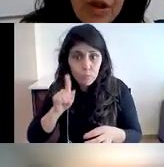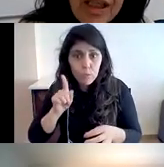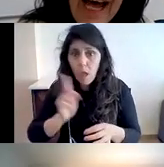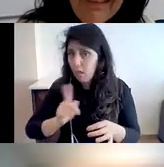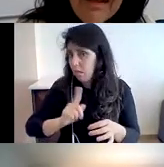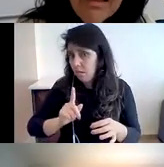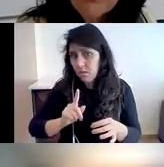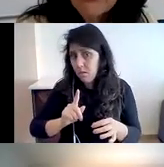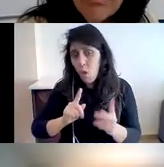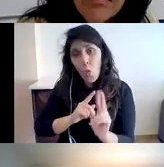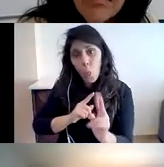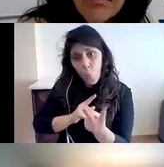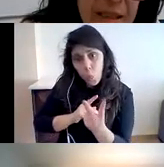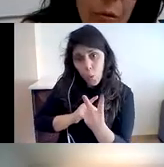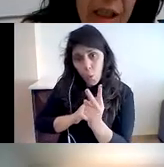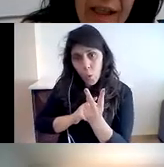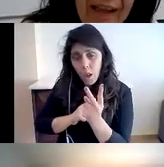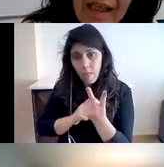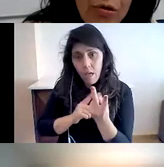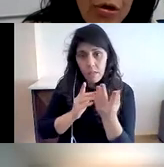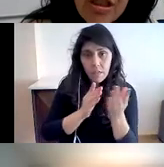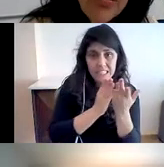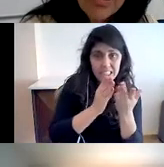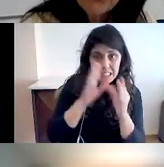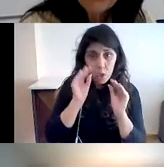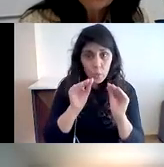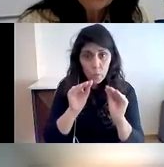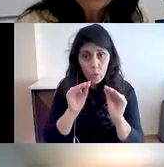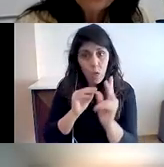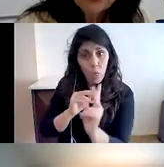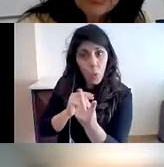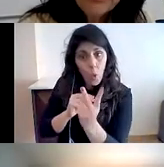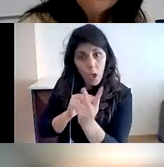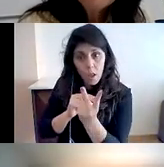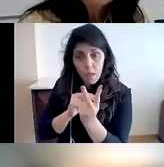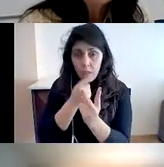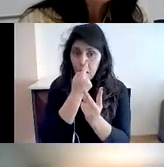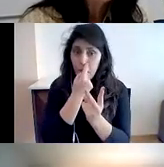a dualidade, mas a dualidade não significa de modo nenhum que